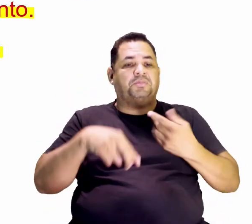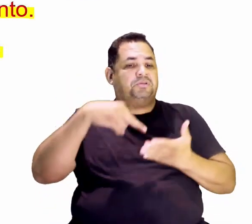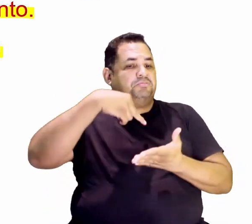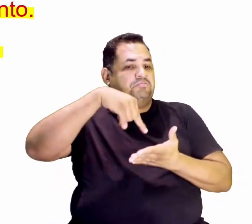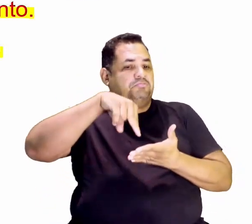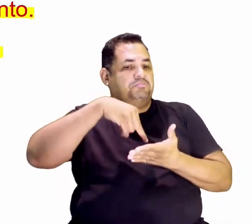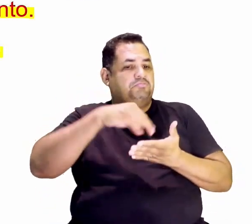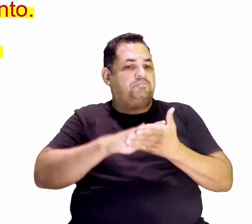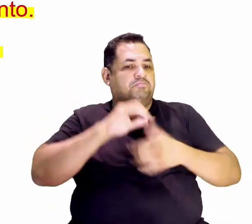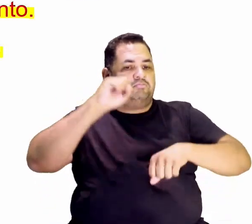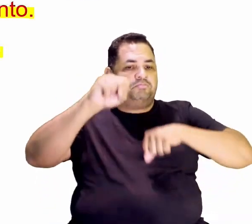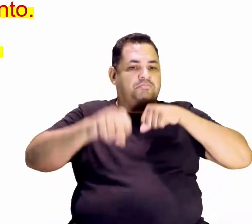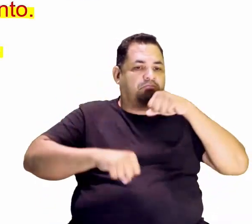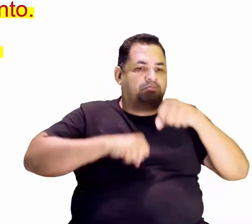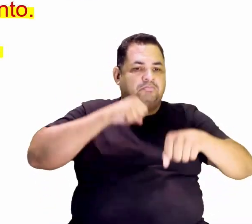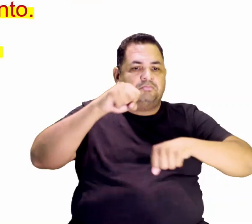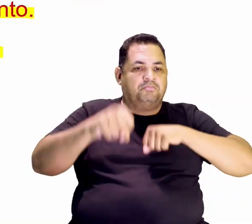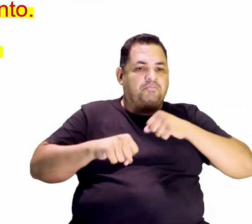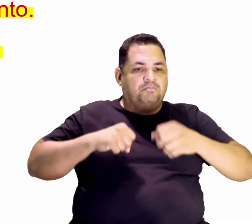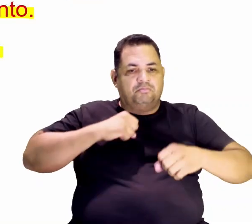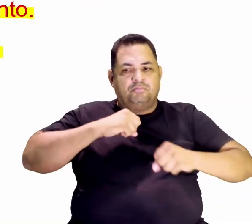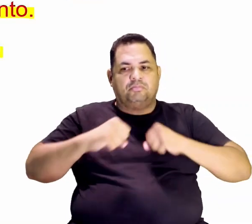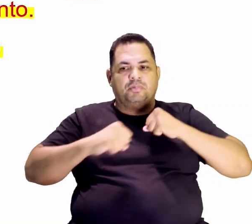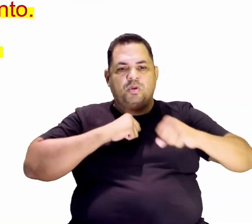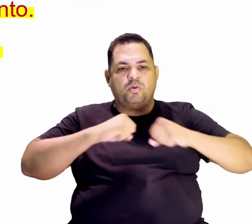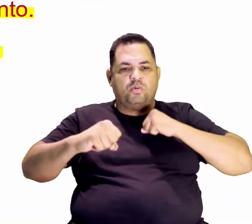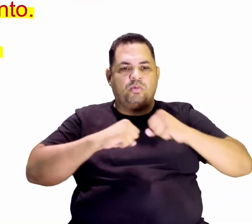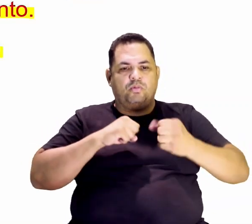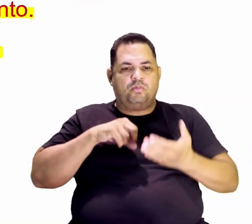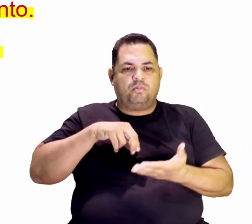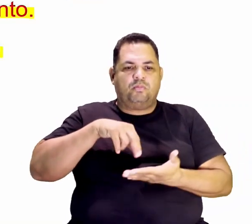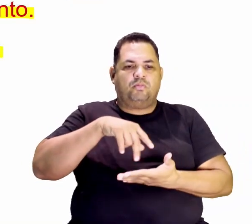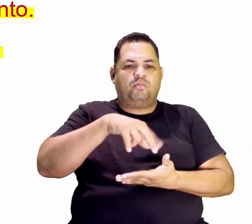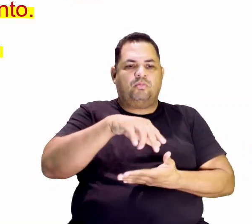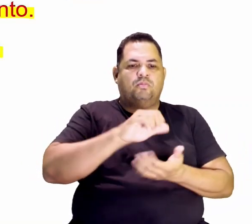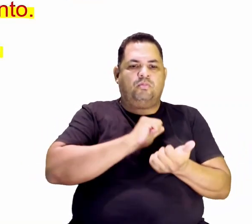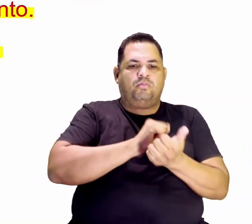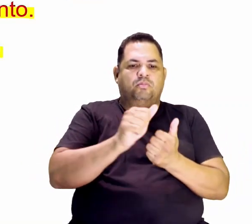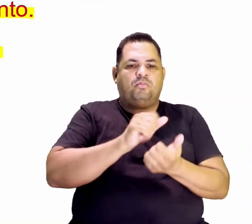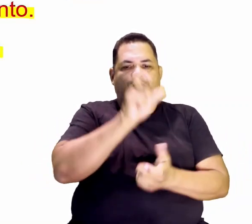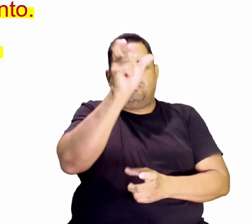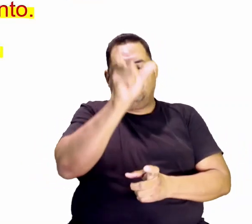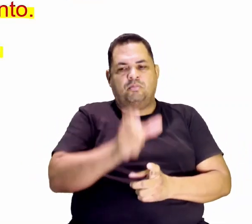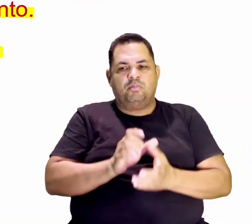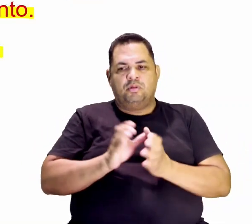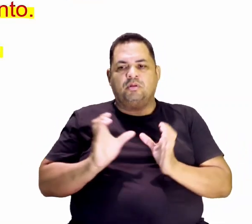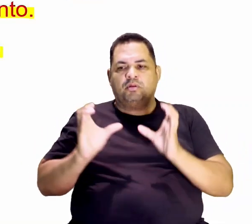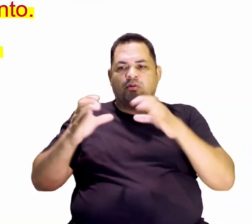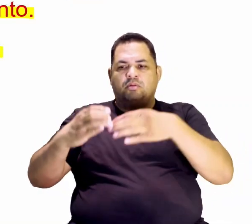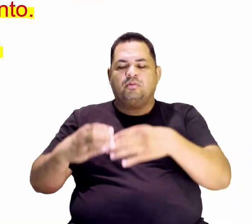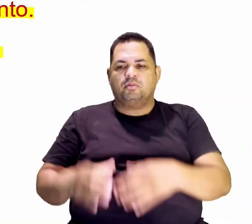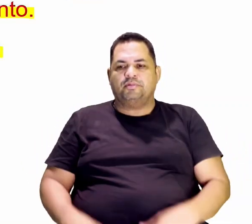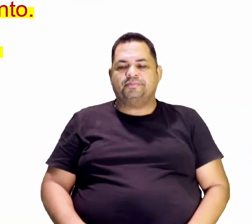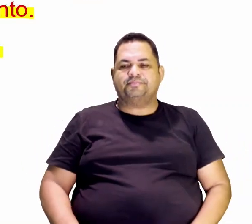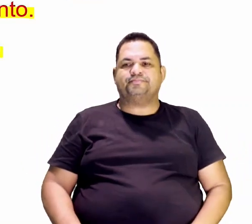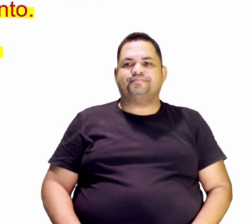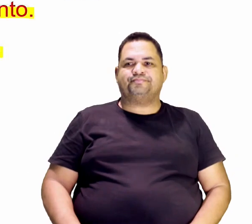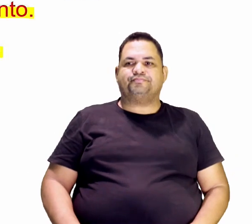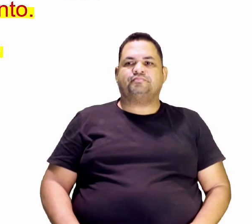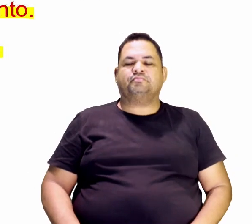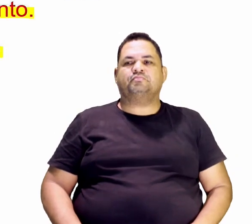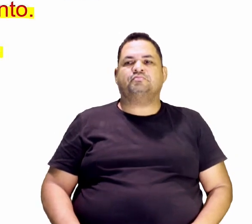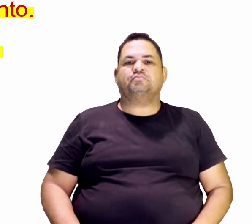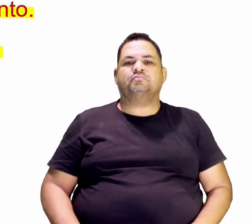dança, através de ciclismo, de corrida, de caminhada, dos esportes individuais ou até mesmo dos esportes